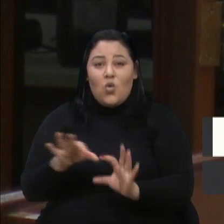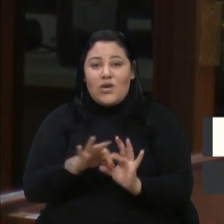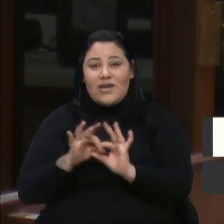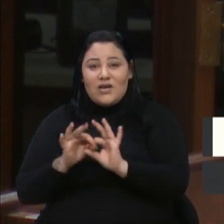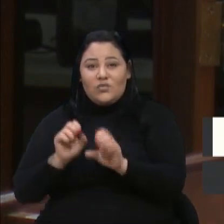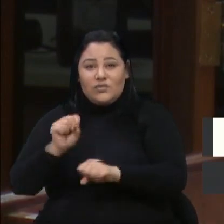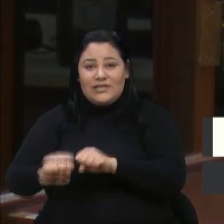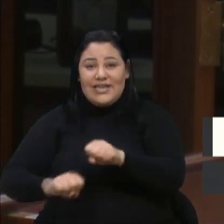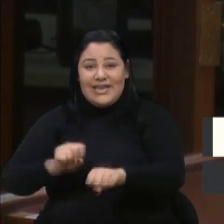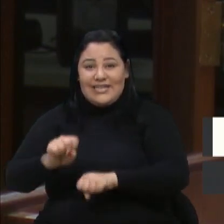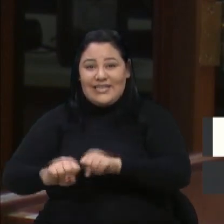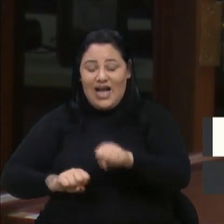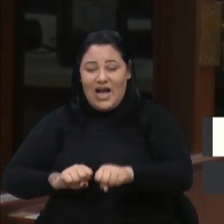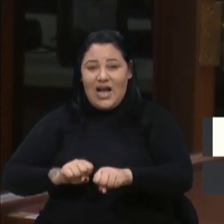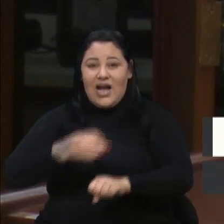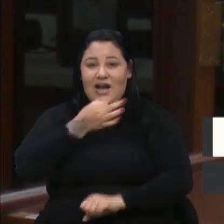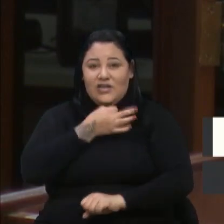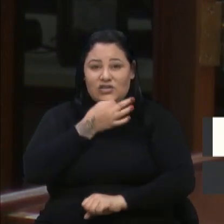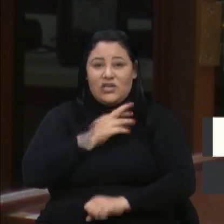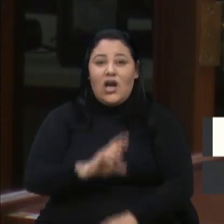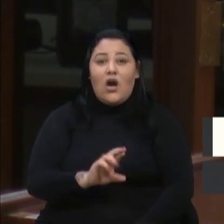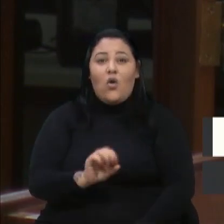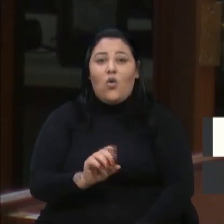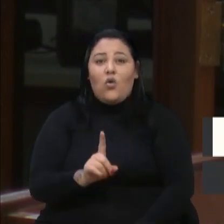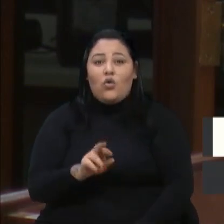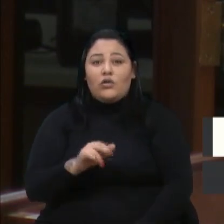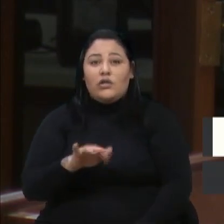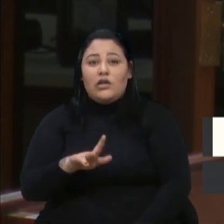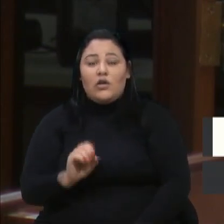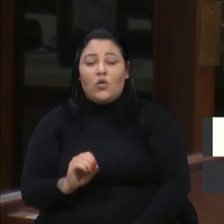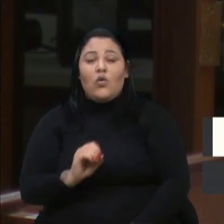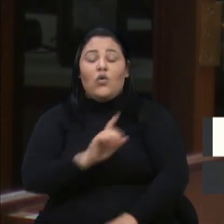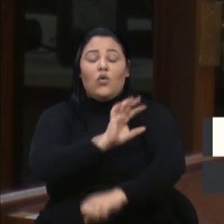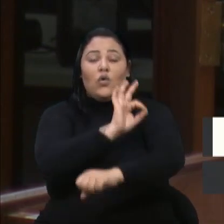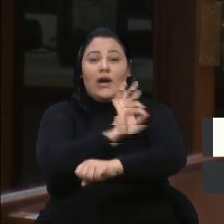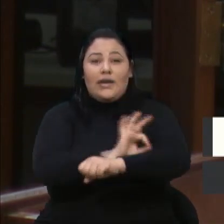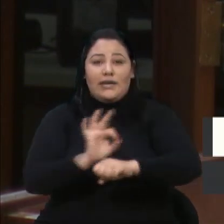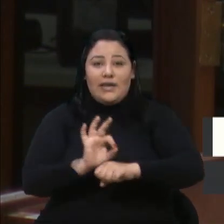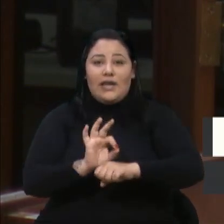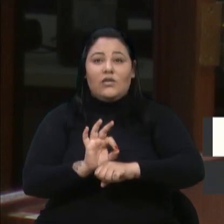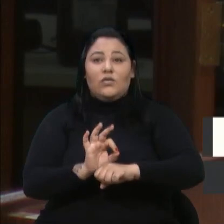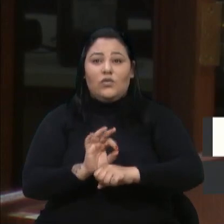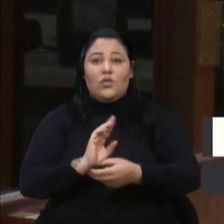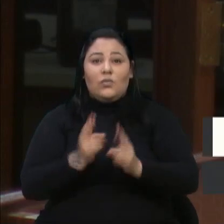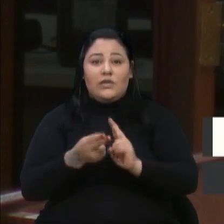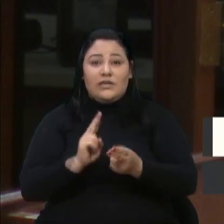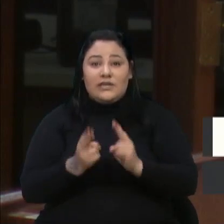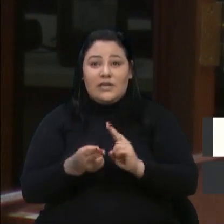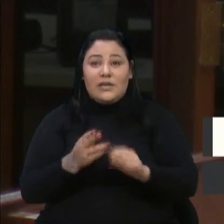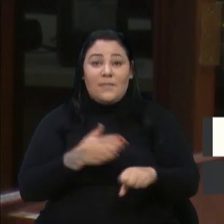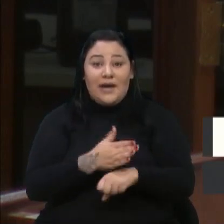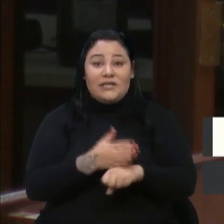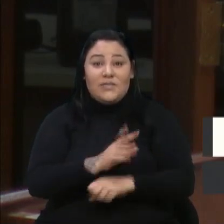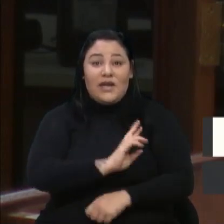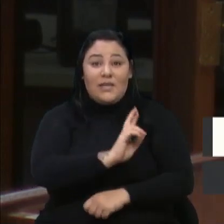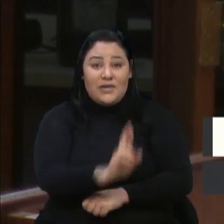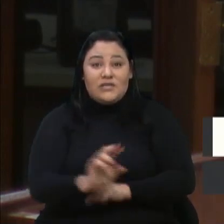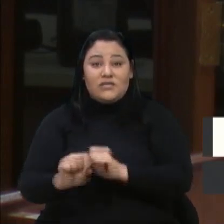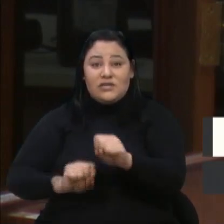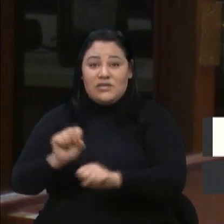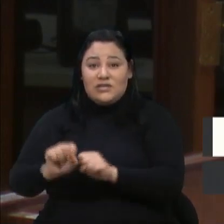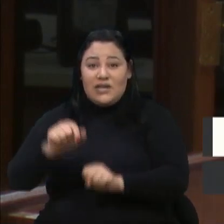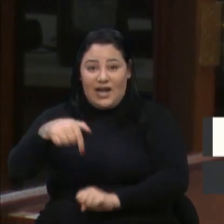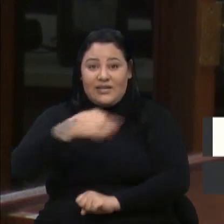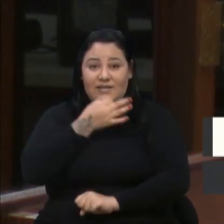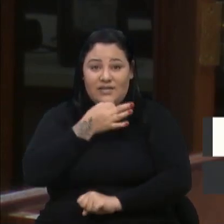Ciclistas Caxienses, ao Rodrigo Guidini, também arquiteto e urbanista, que integram a Única, que hoje representa o ciclista em Caxias do